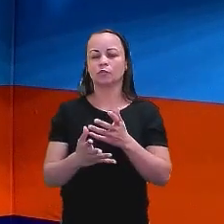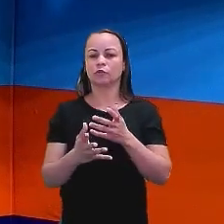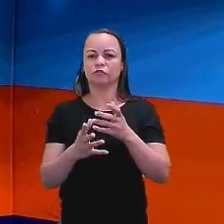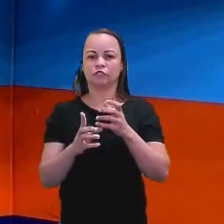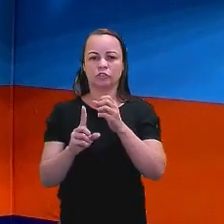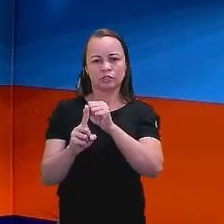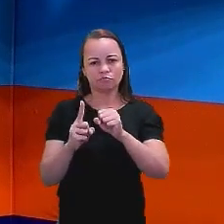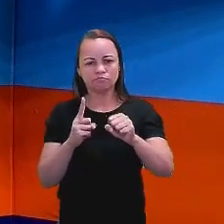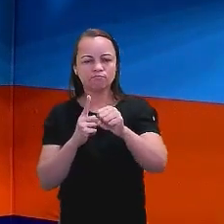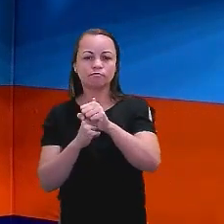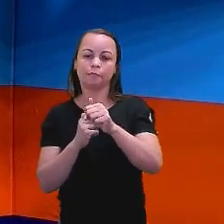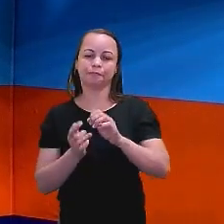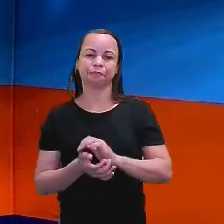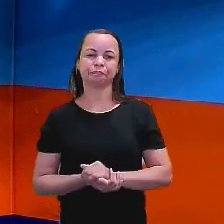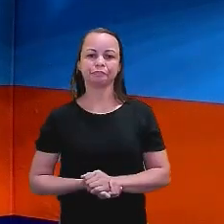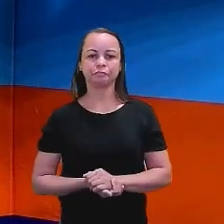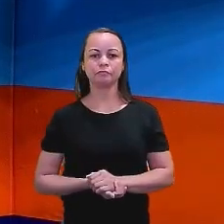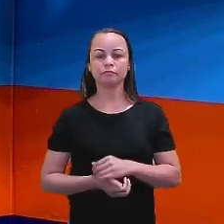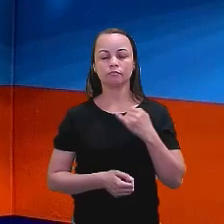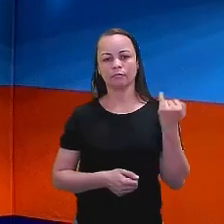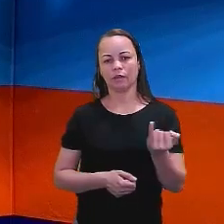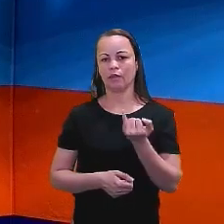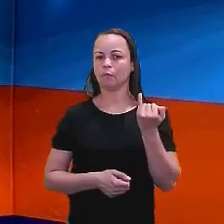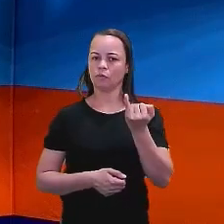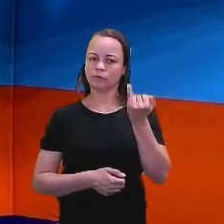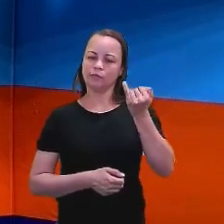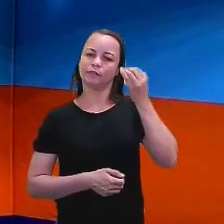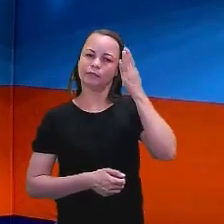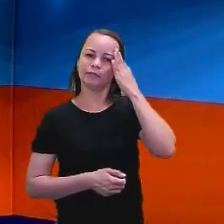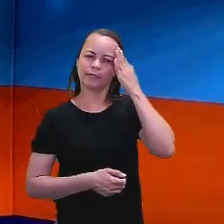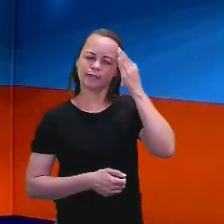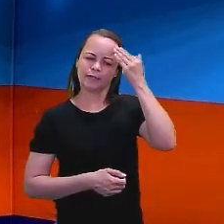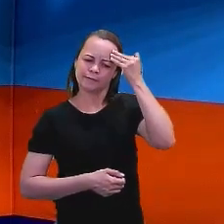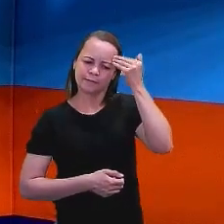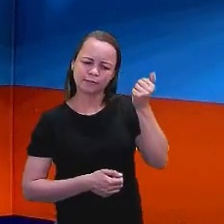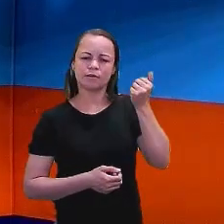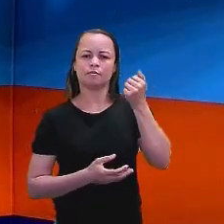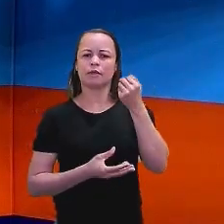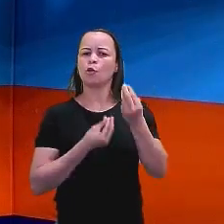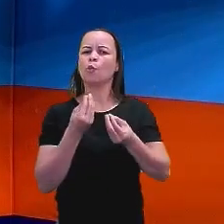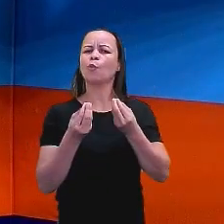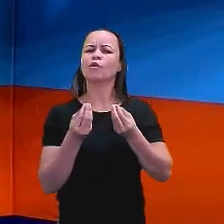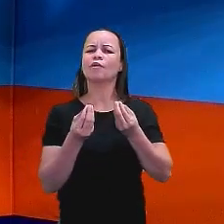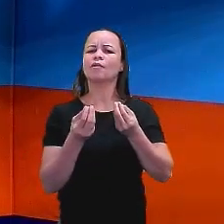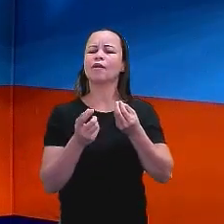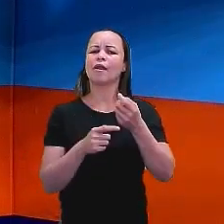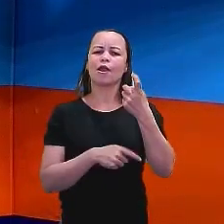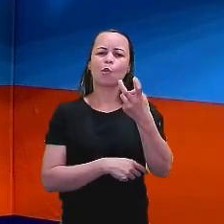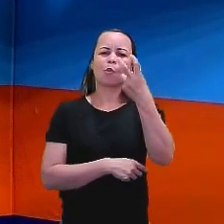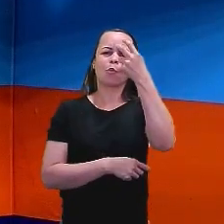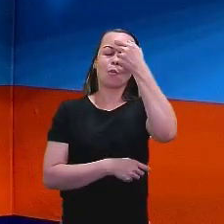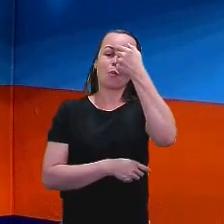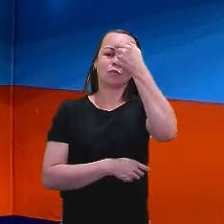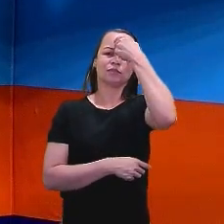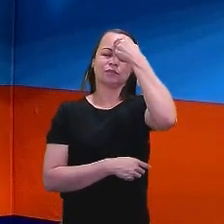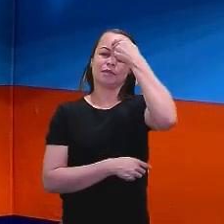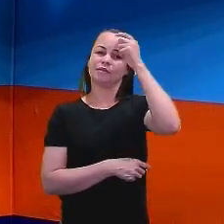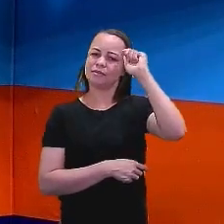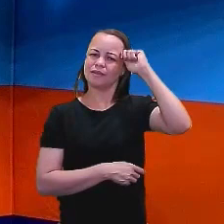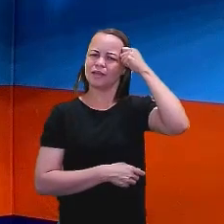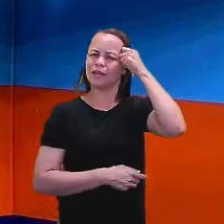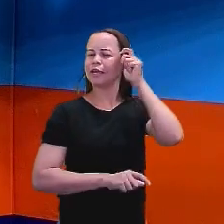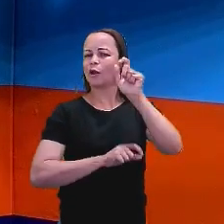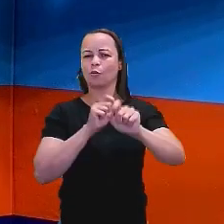social, é importante a gente saber o que é consciência negra, qual é a importância